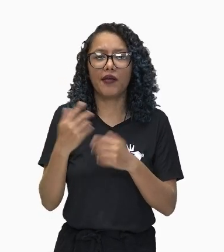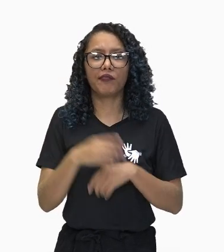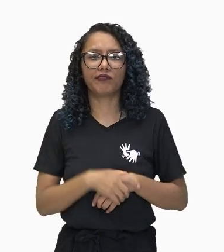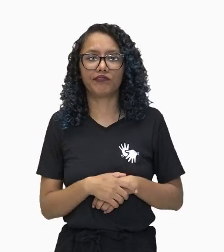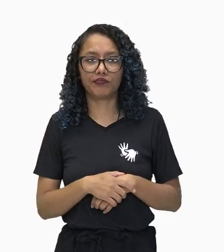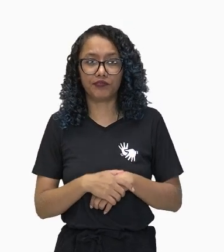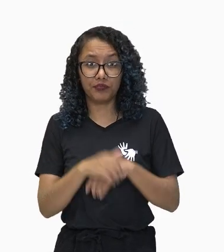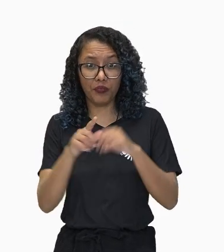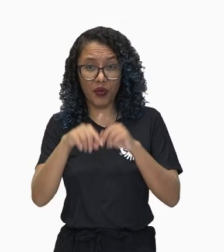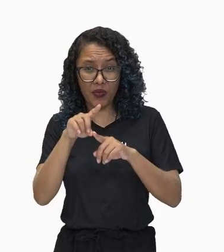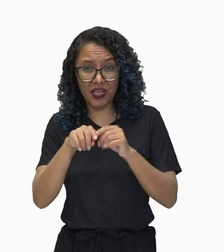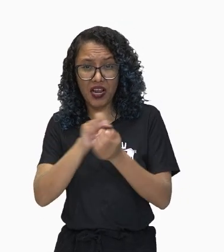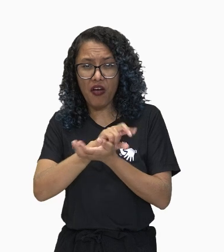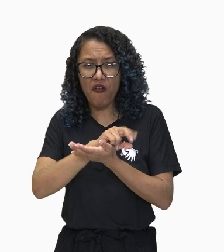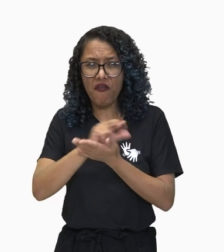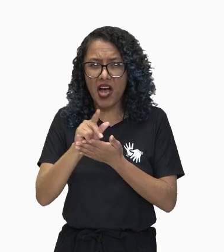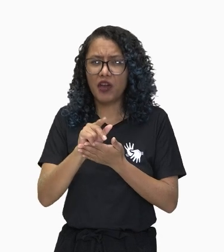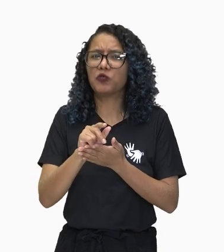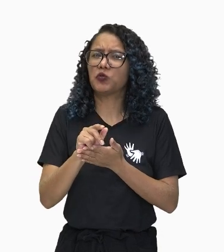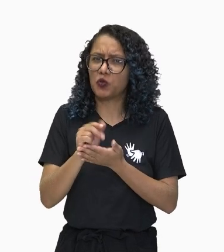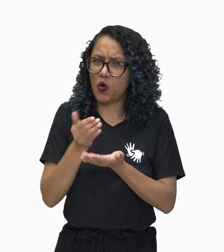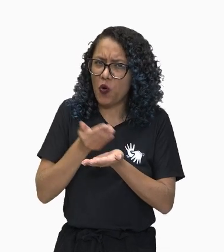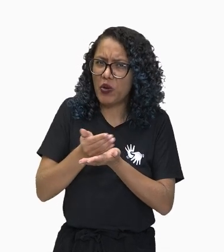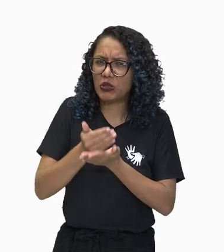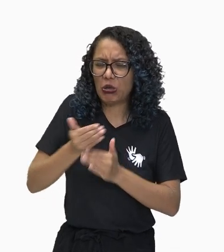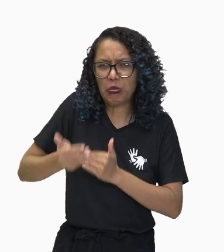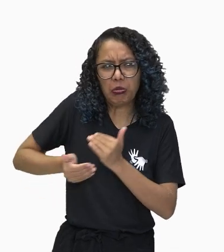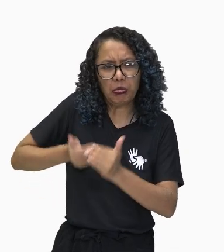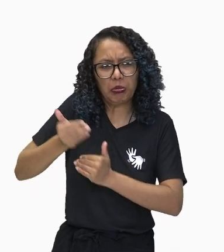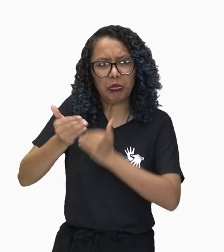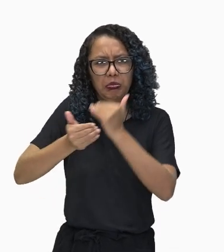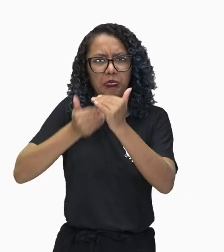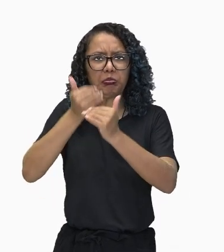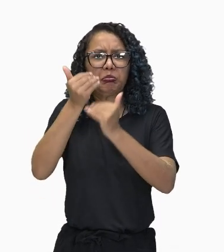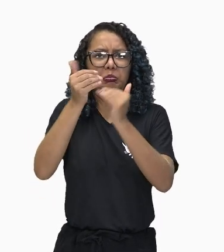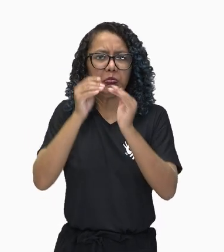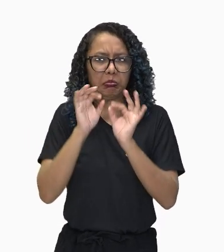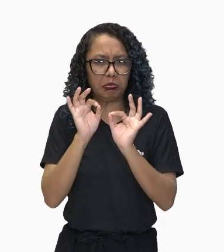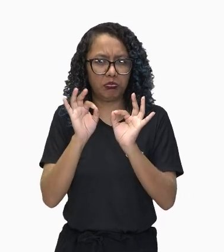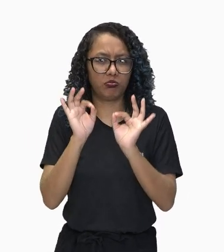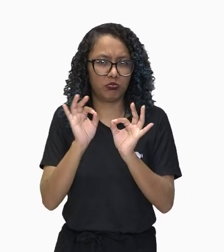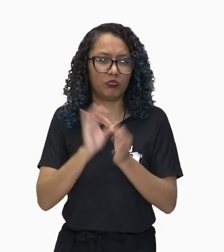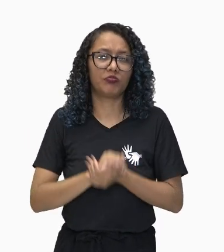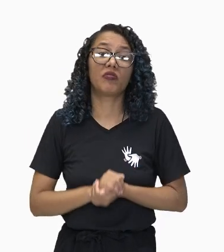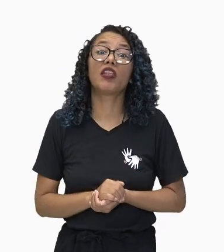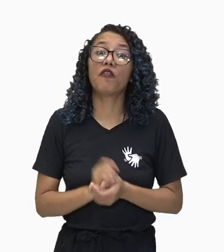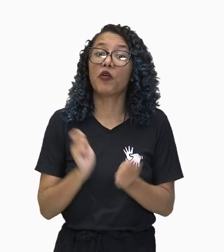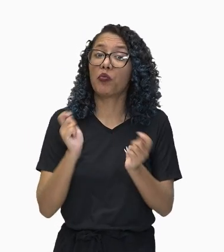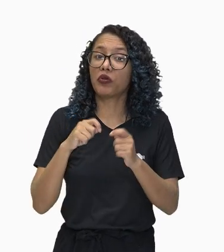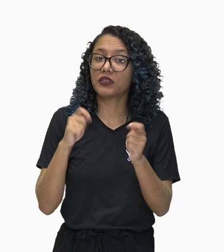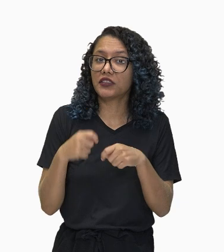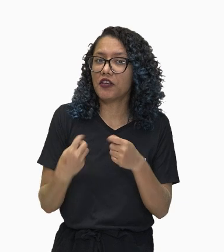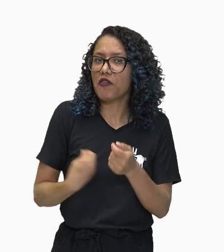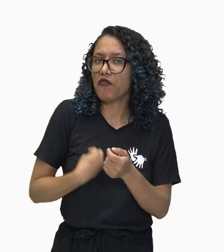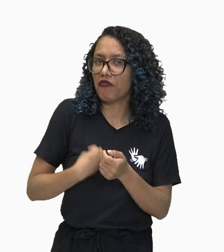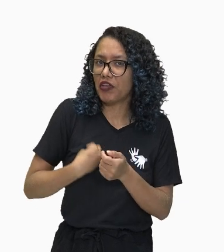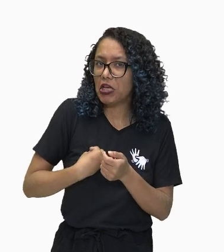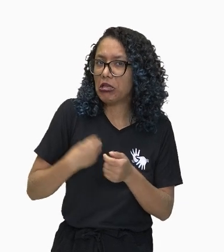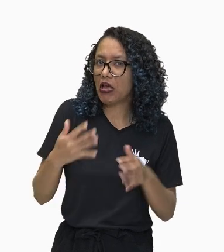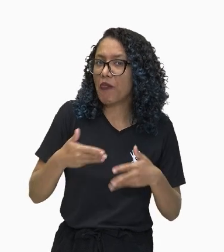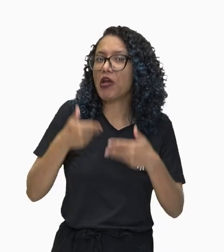ter evoluído bastante, proporcionando ao homem melhores condições de